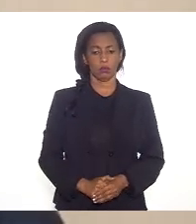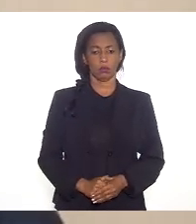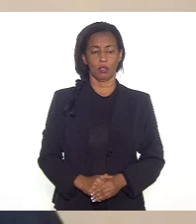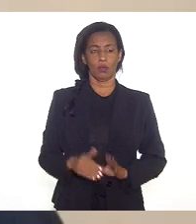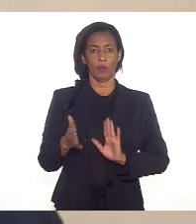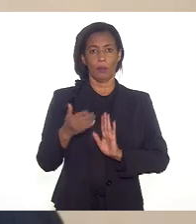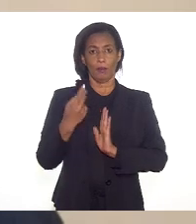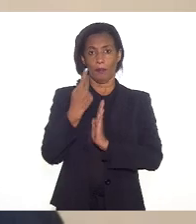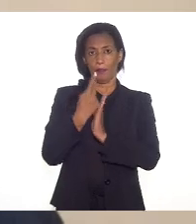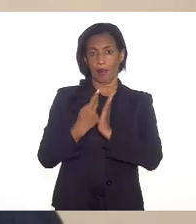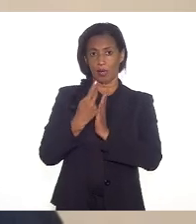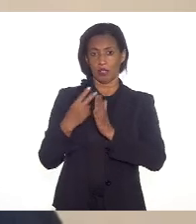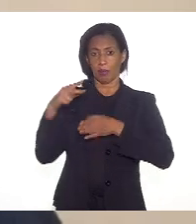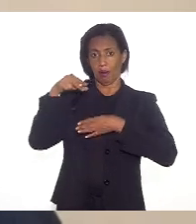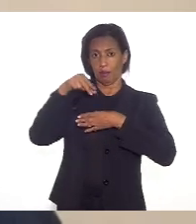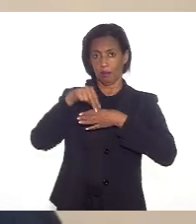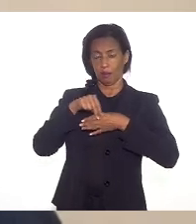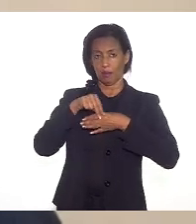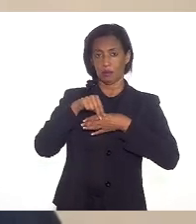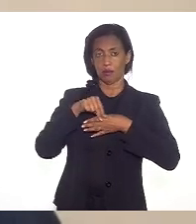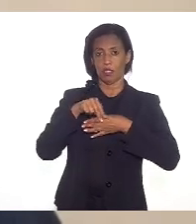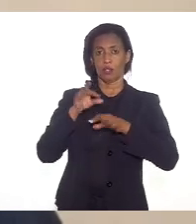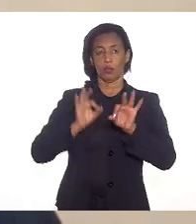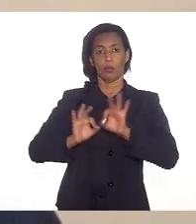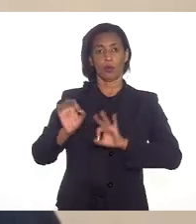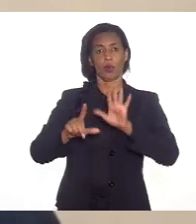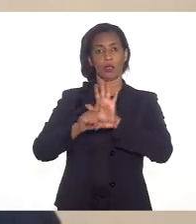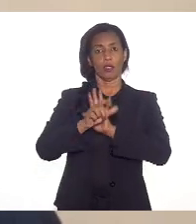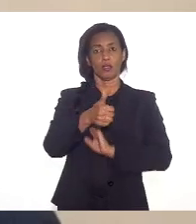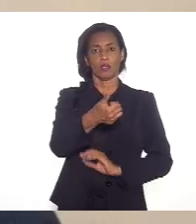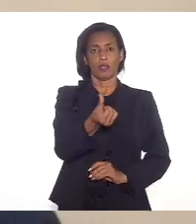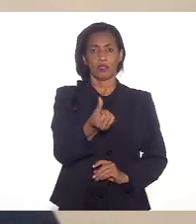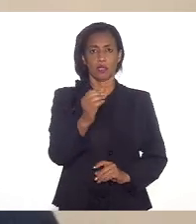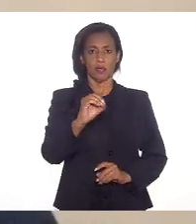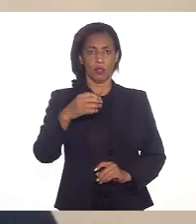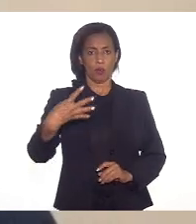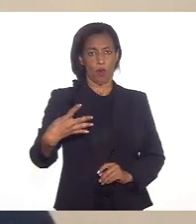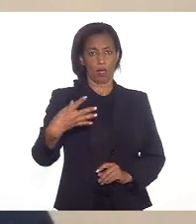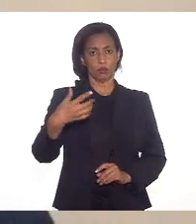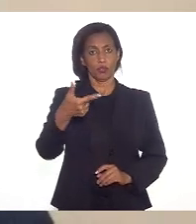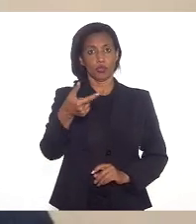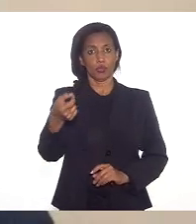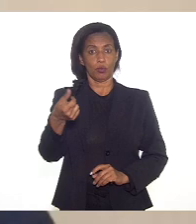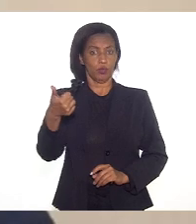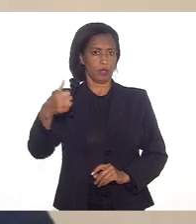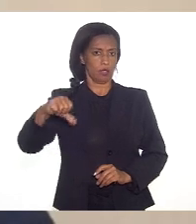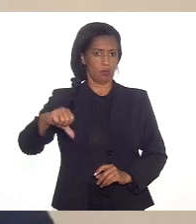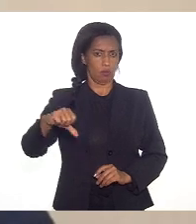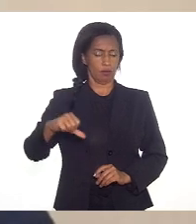o parecer pela anexação ao projeto de lei 1604 de 19.